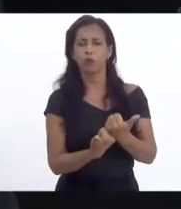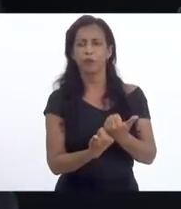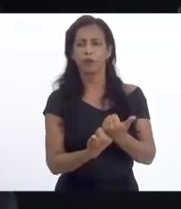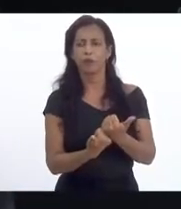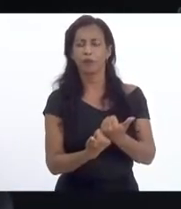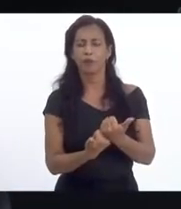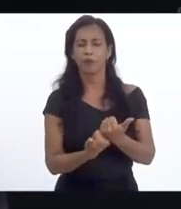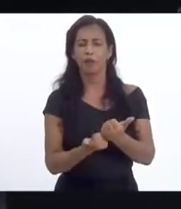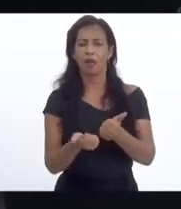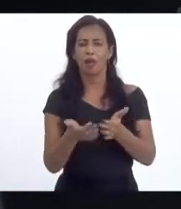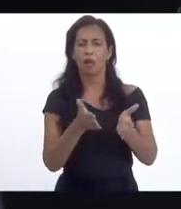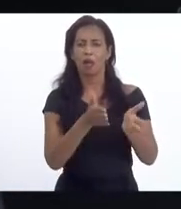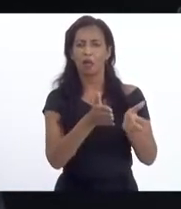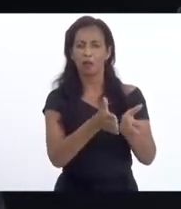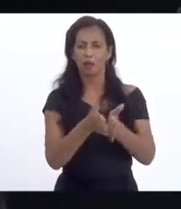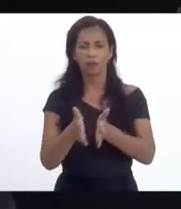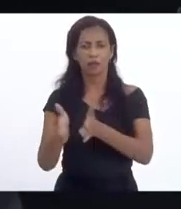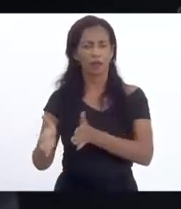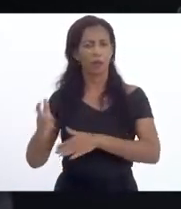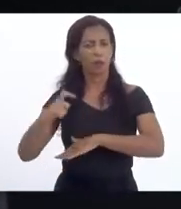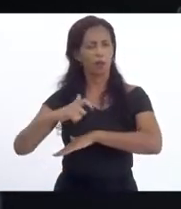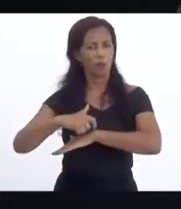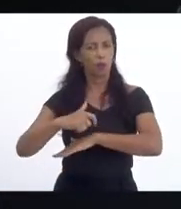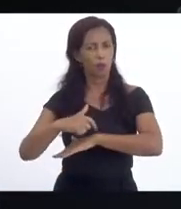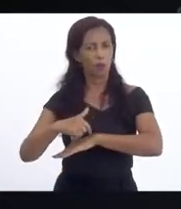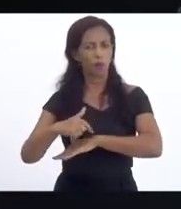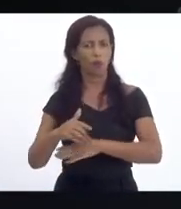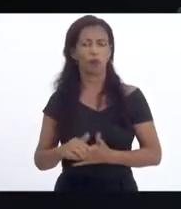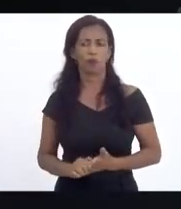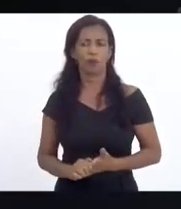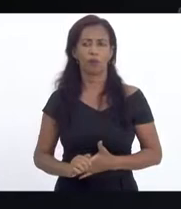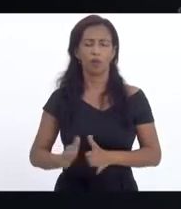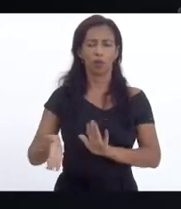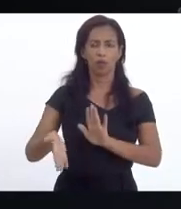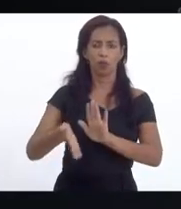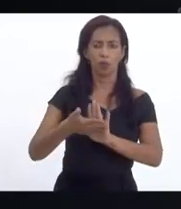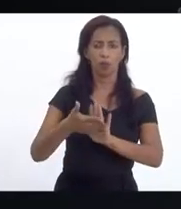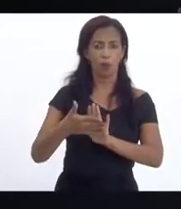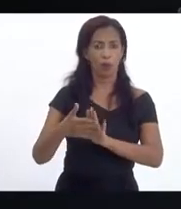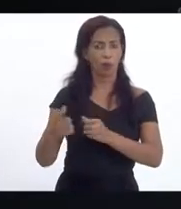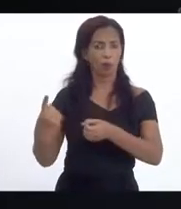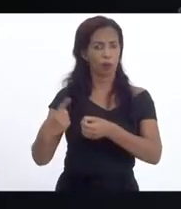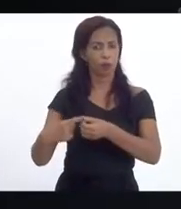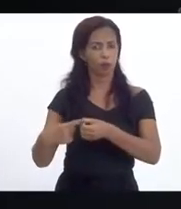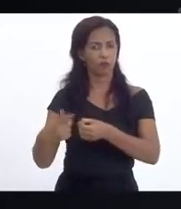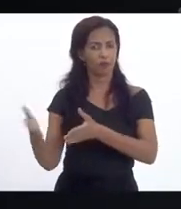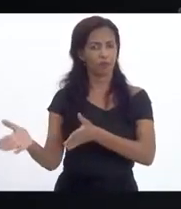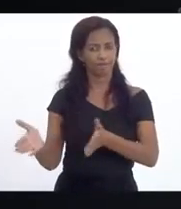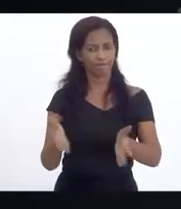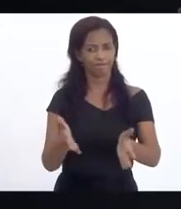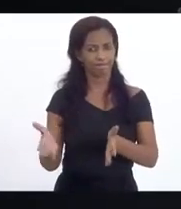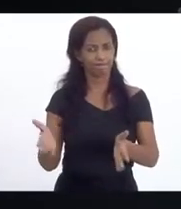a determinados momentos de que o próprio município vem passando.